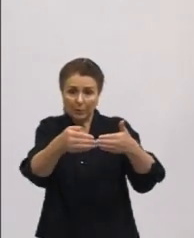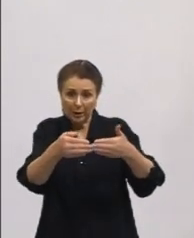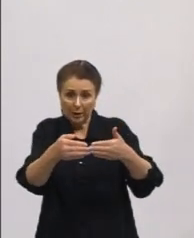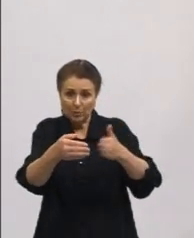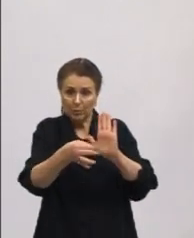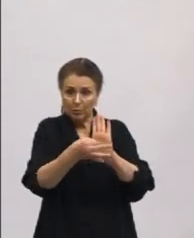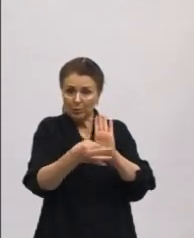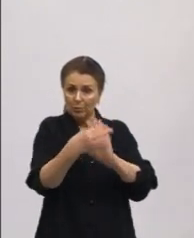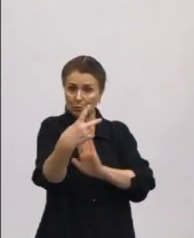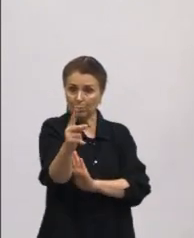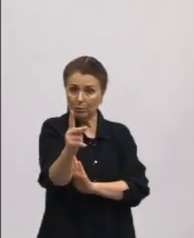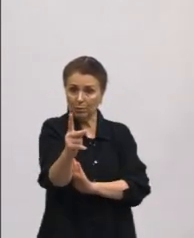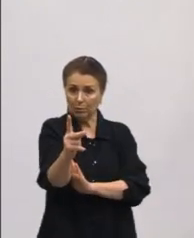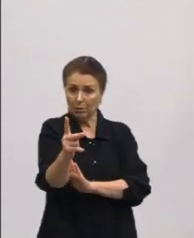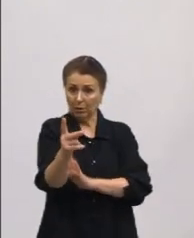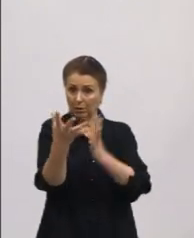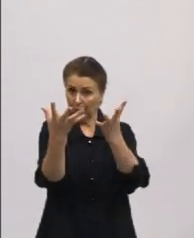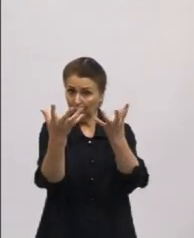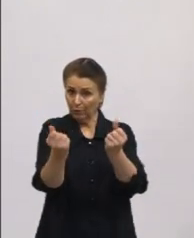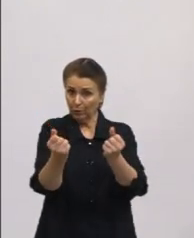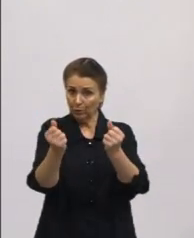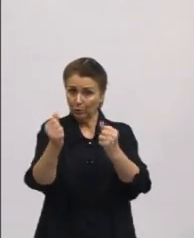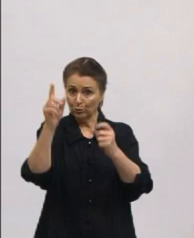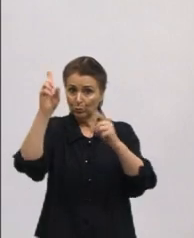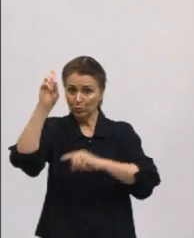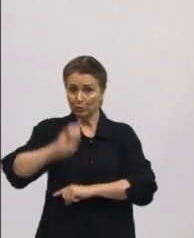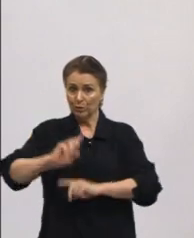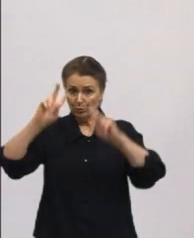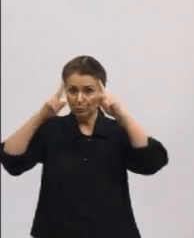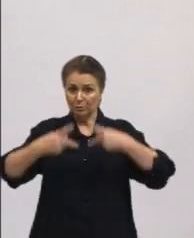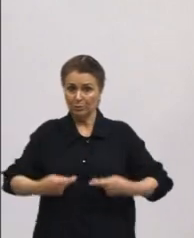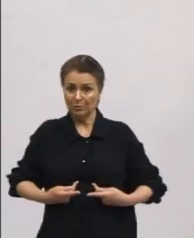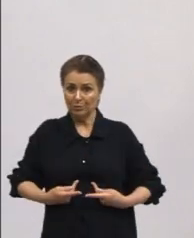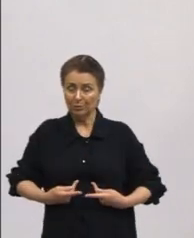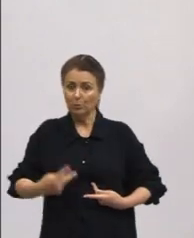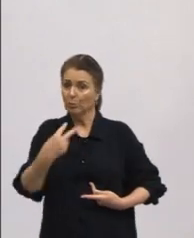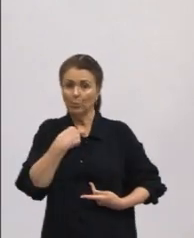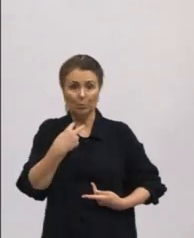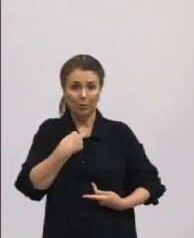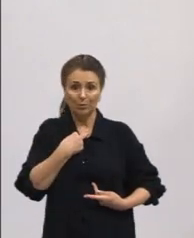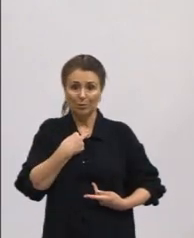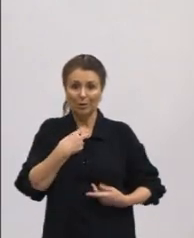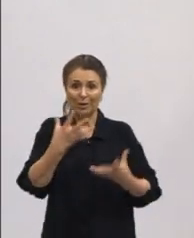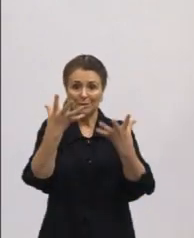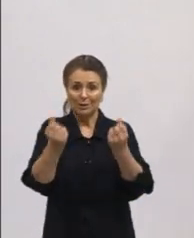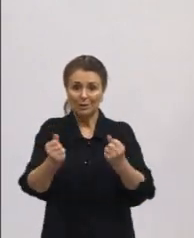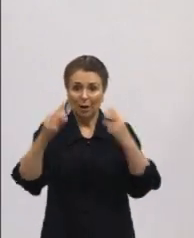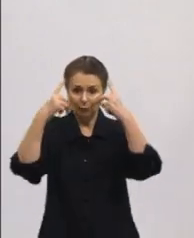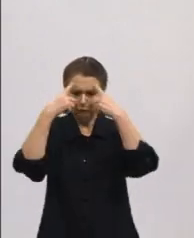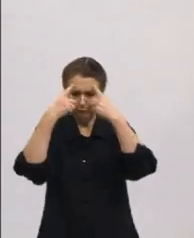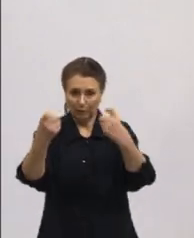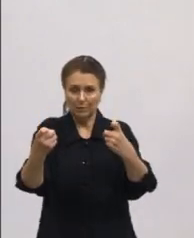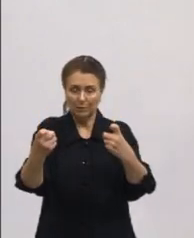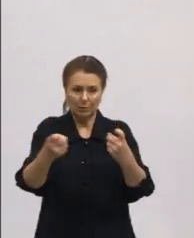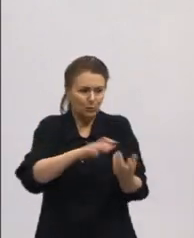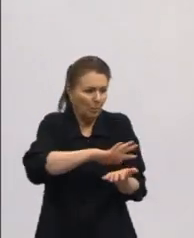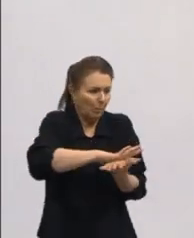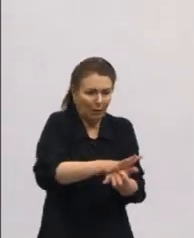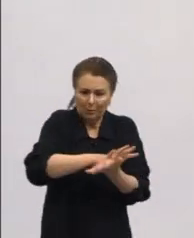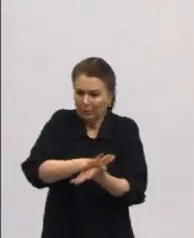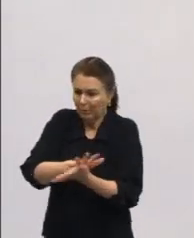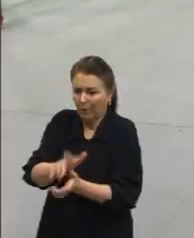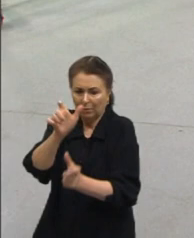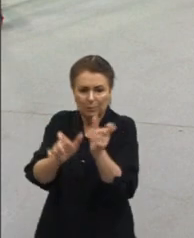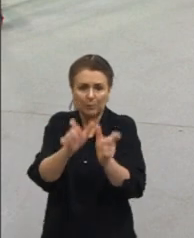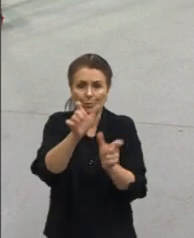posicione a favor dos Direitos Humanos né então eu não posso me posicionar a favor da violência a favor do extermínio né então é